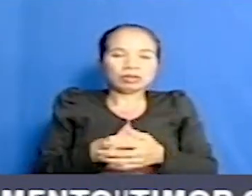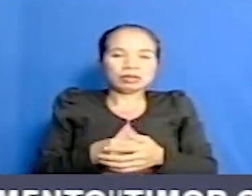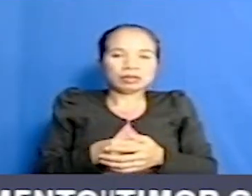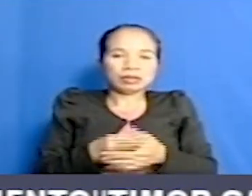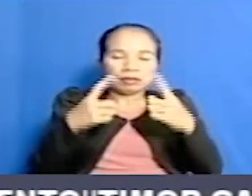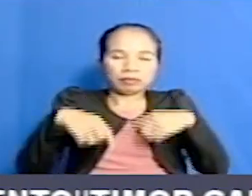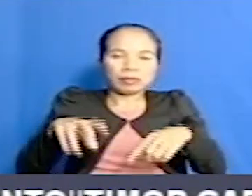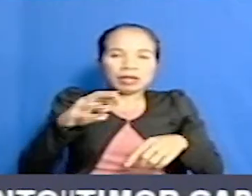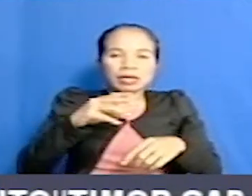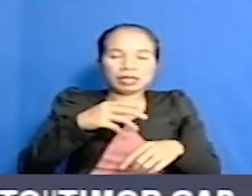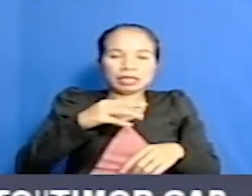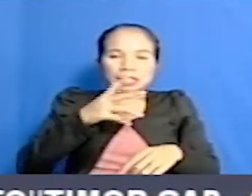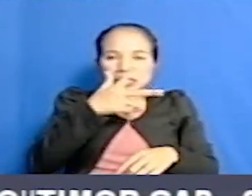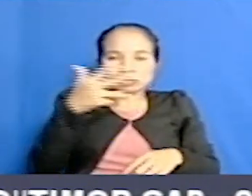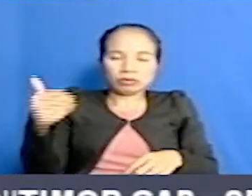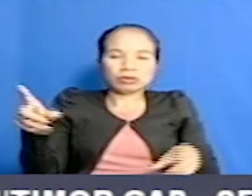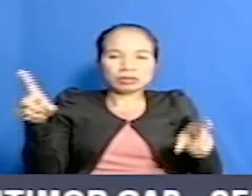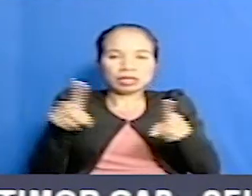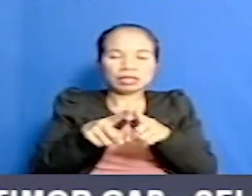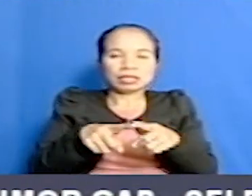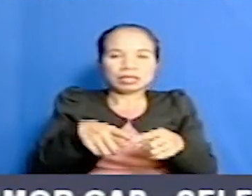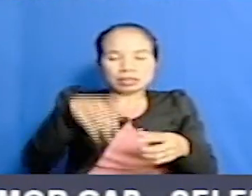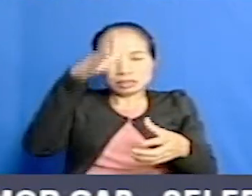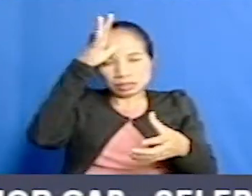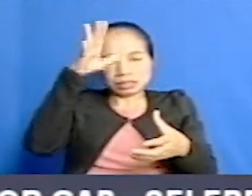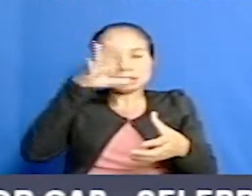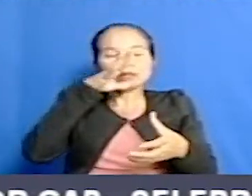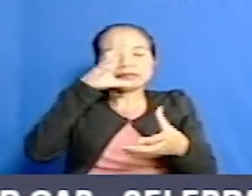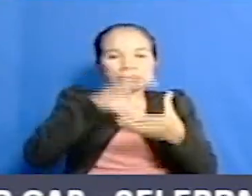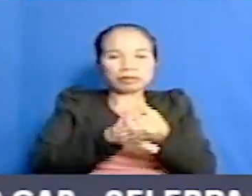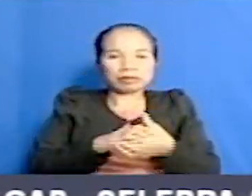atambua hodisai hadesang fengkabeng. Juvinal da Silva ba RTTLI.